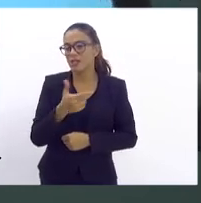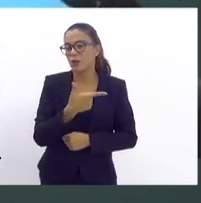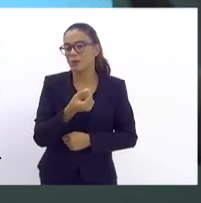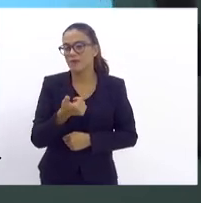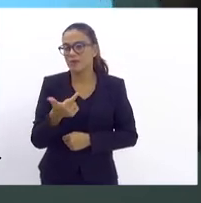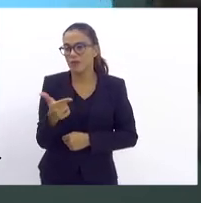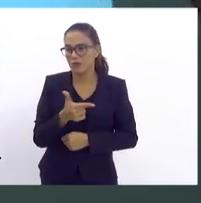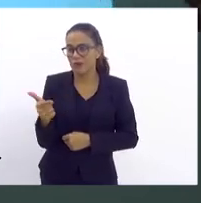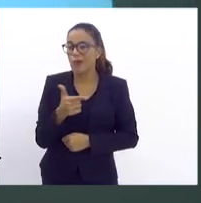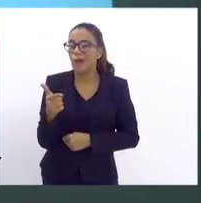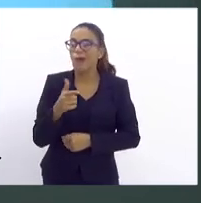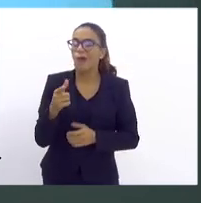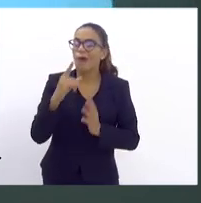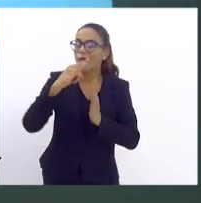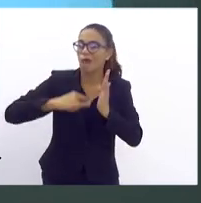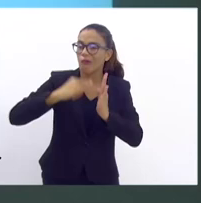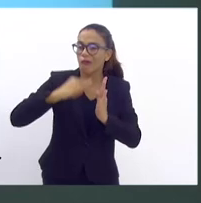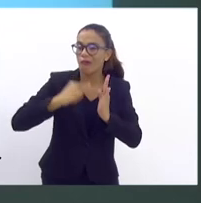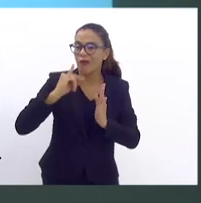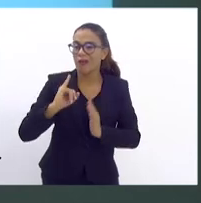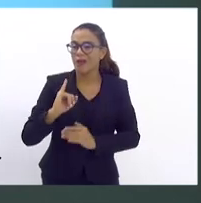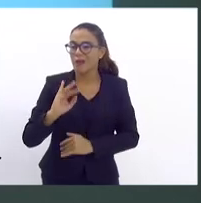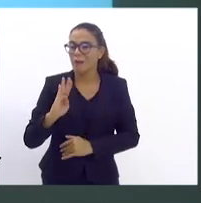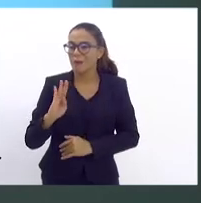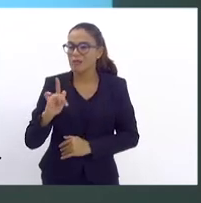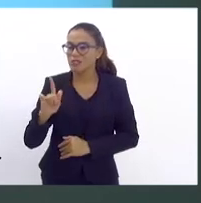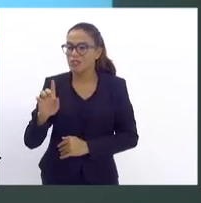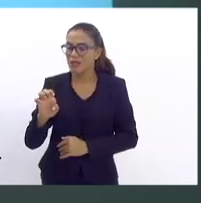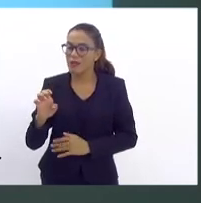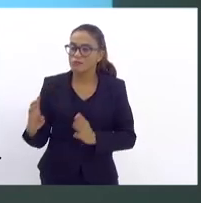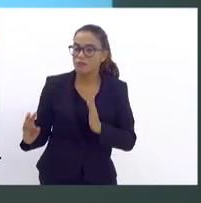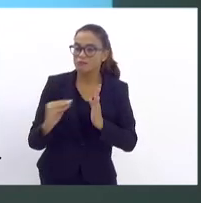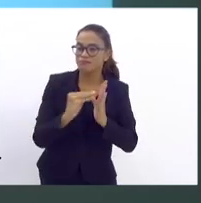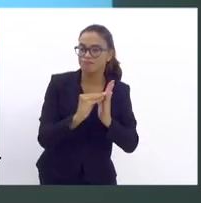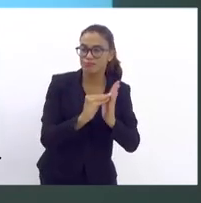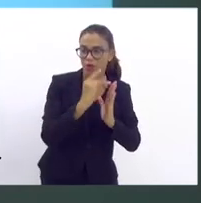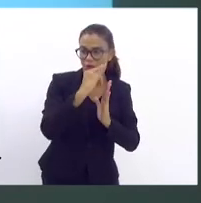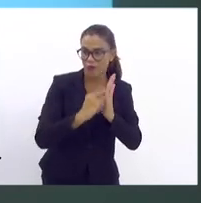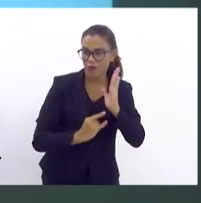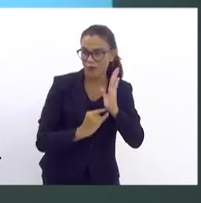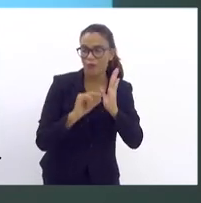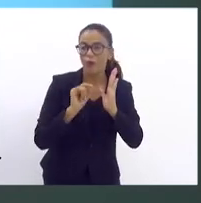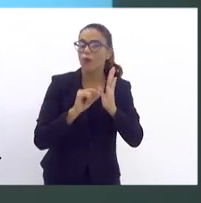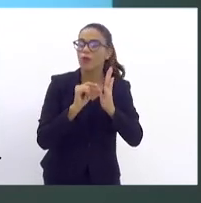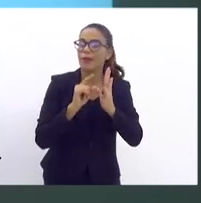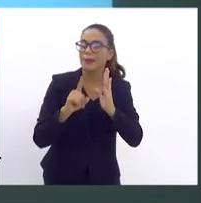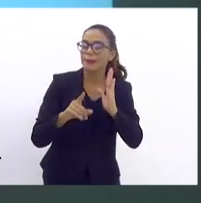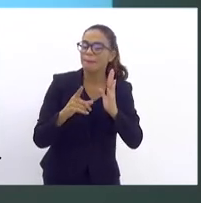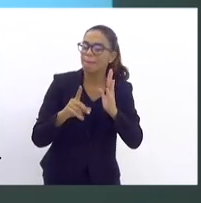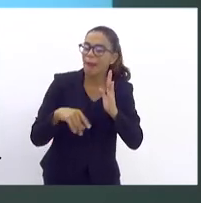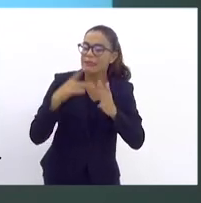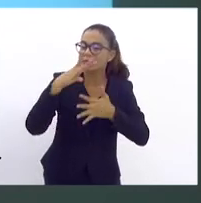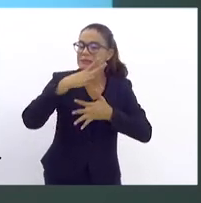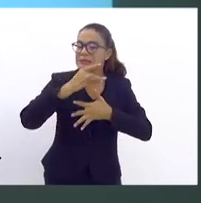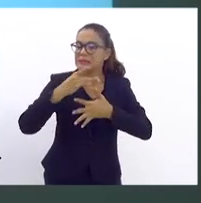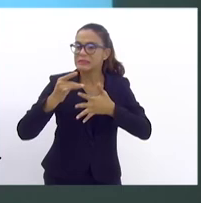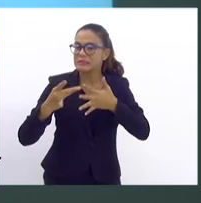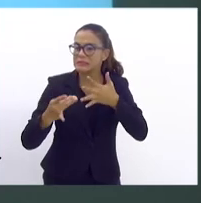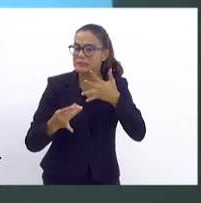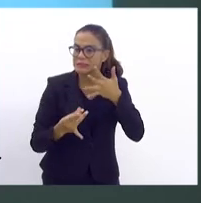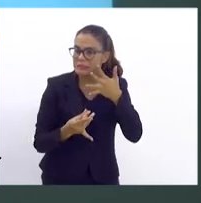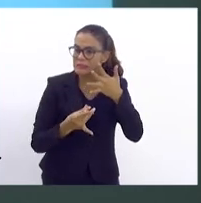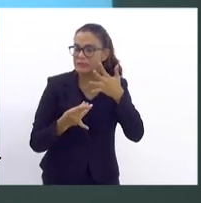formulário do IBGE é só acrescentou numa naquele formulário mais detalhado só